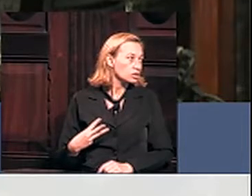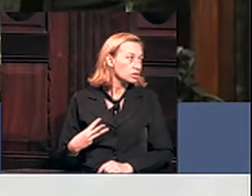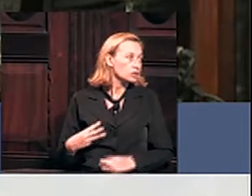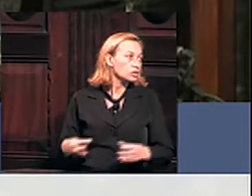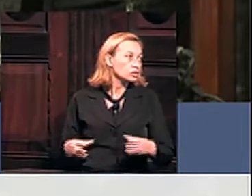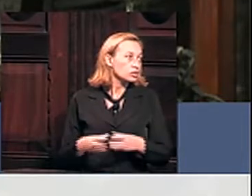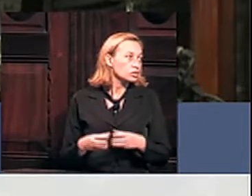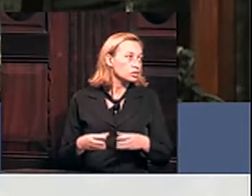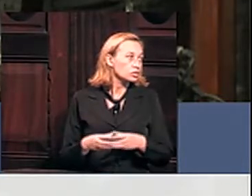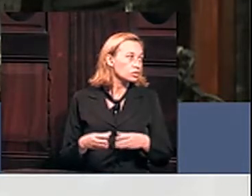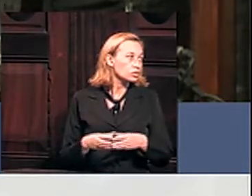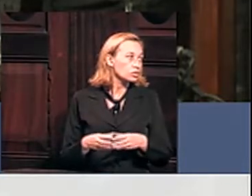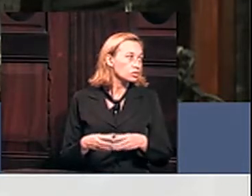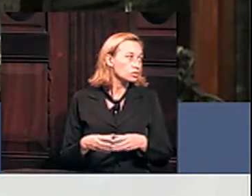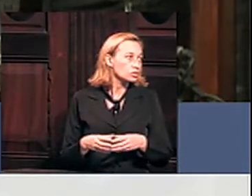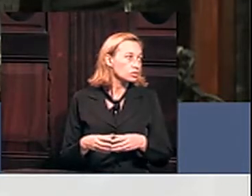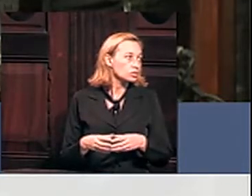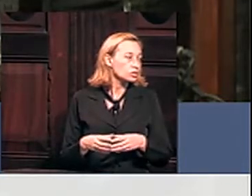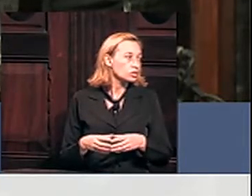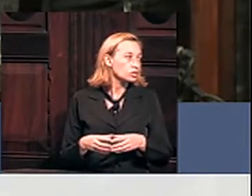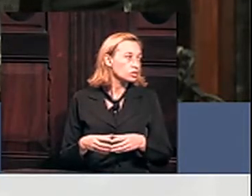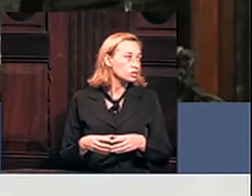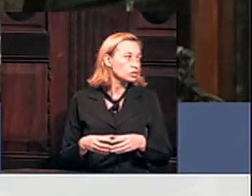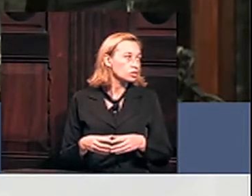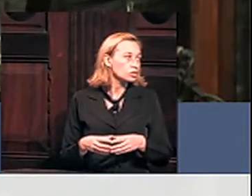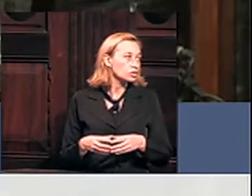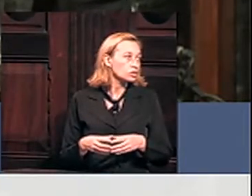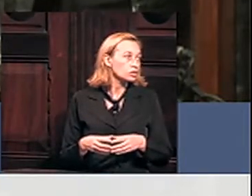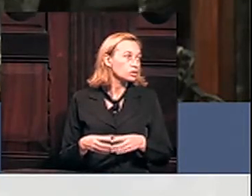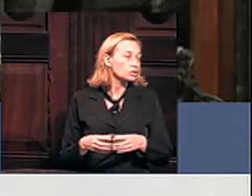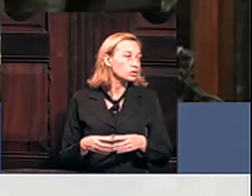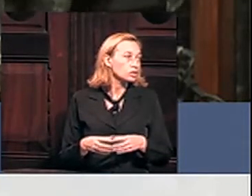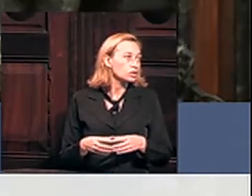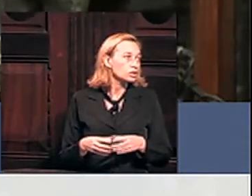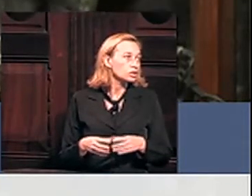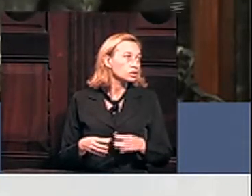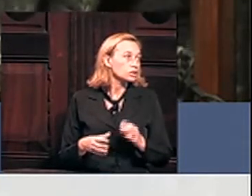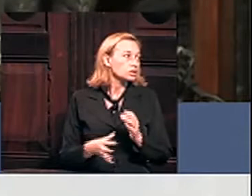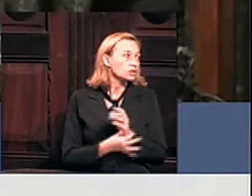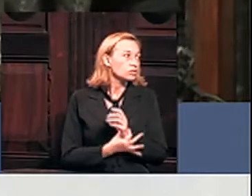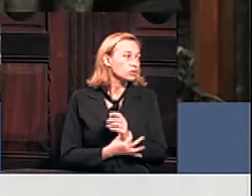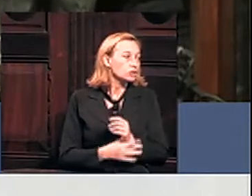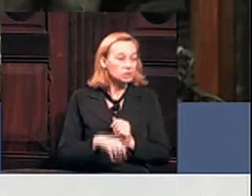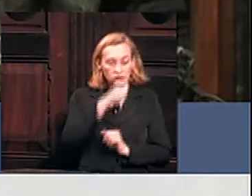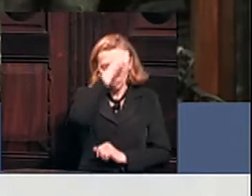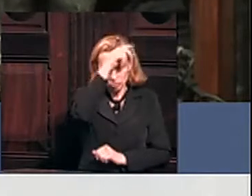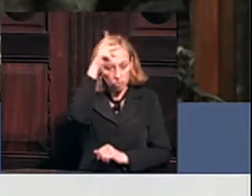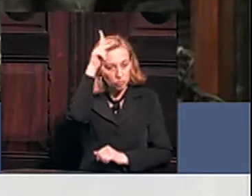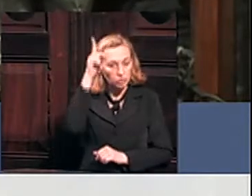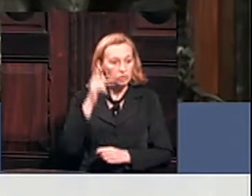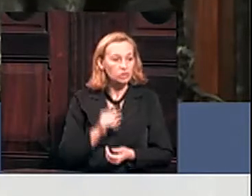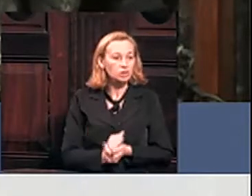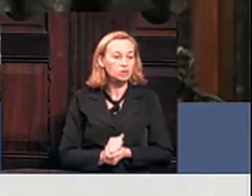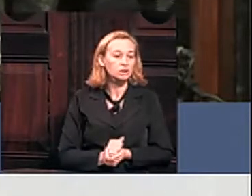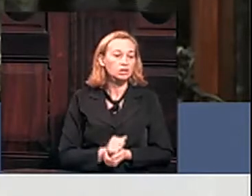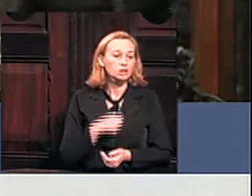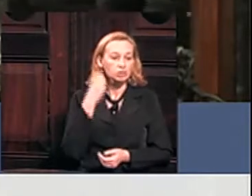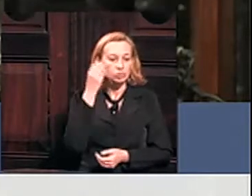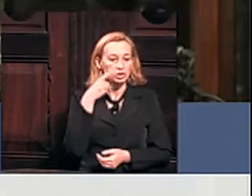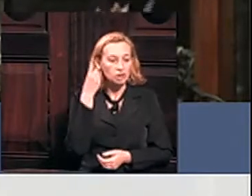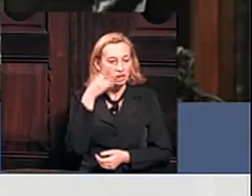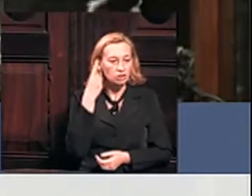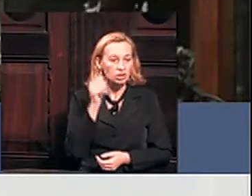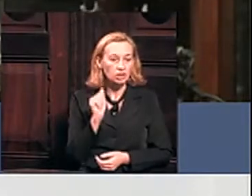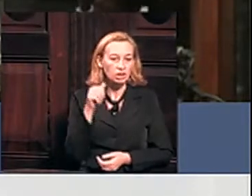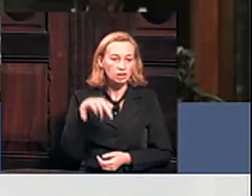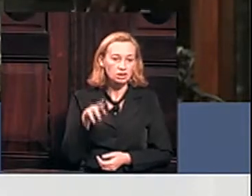Constituição e Justiça, Servidores Públicos, Segurança Pública, Assuntos de Polícia e Defesa Civil. Pela Comissão de Constituição e Justiça, deputado André Lazzaroni.